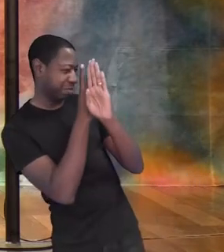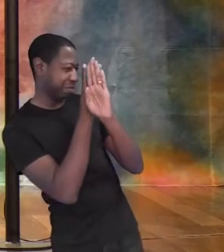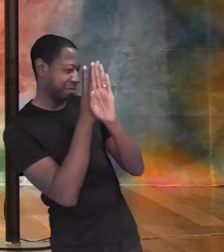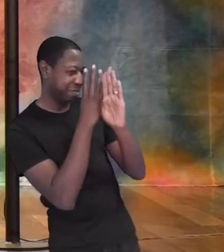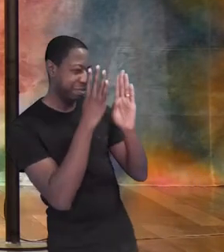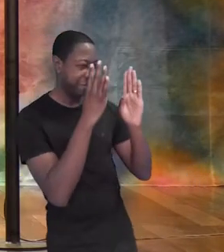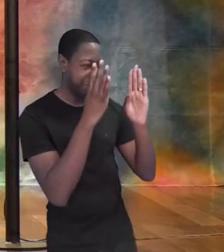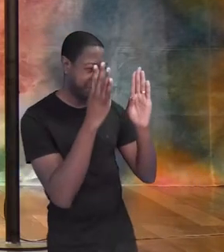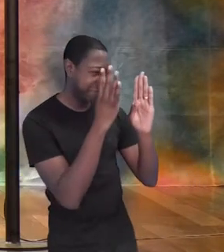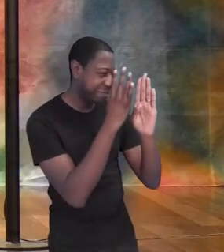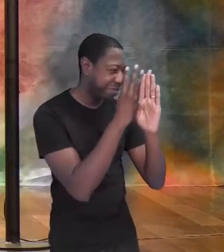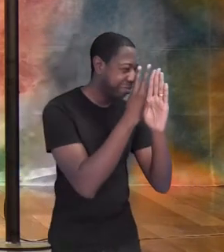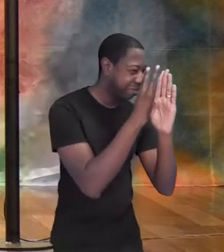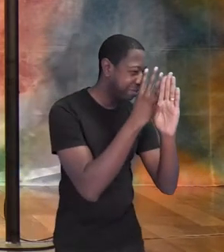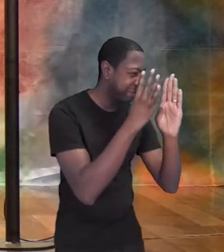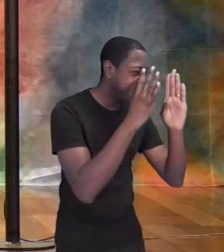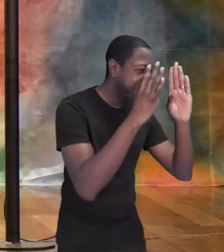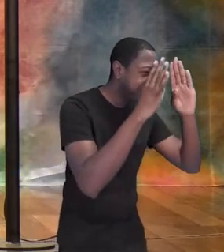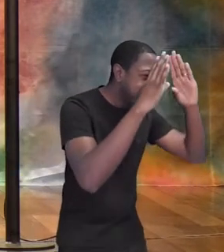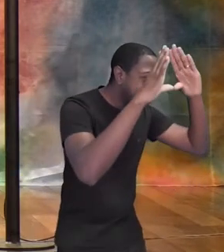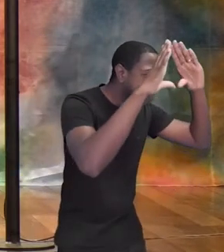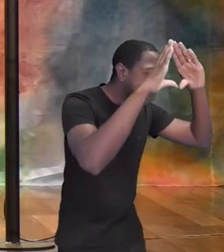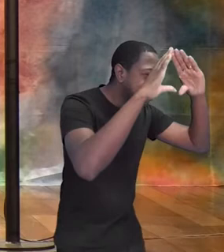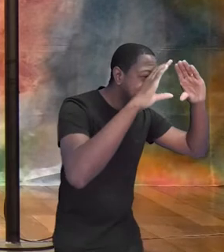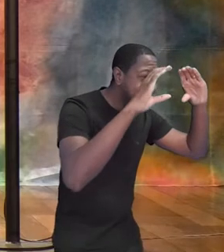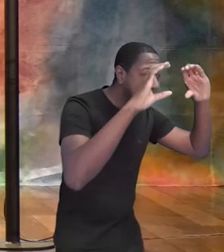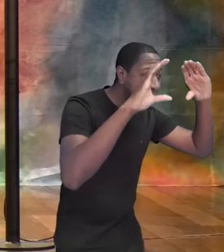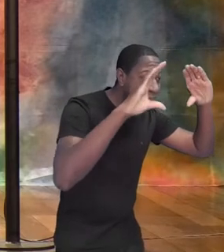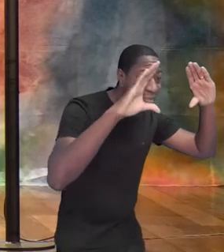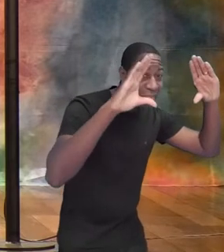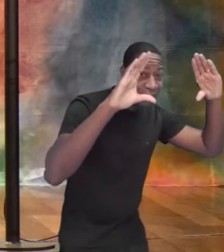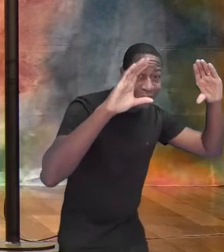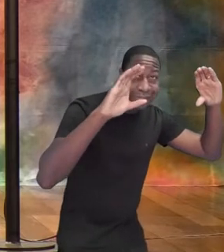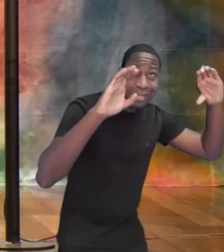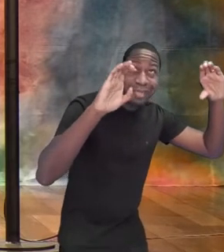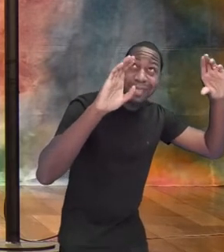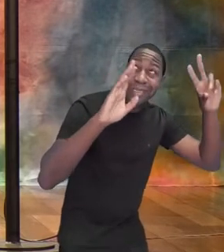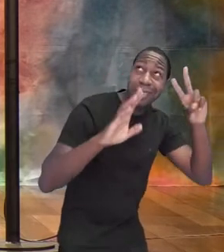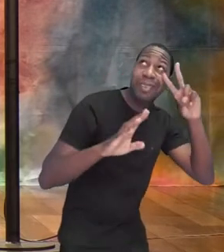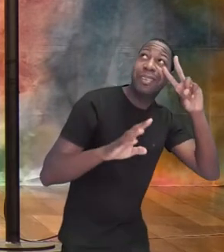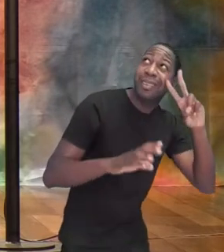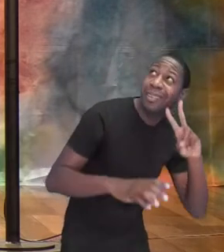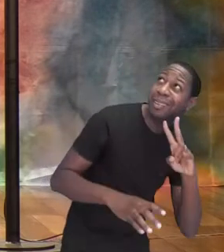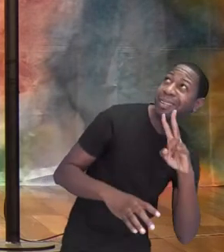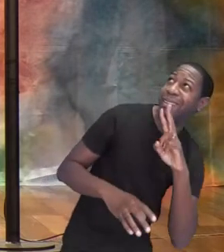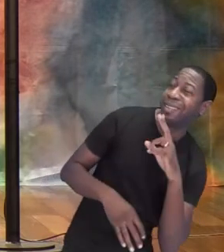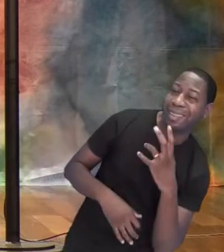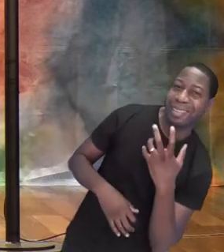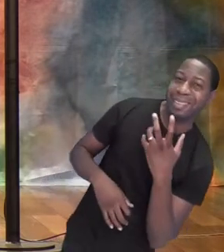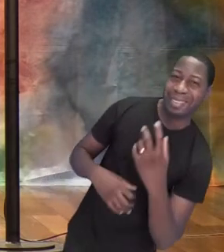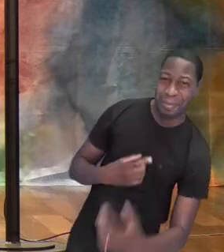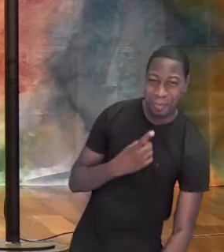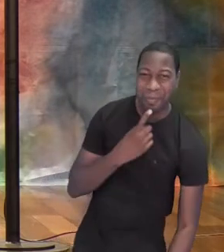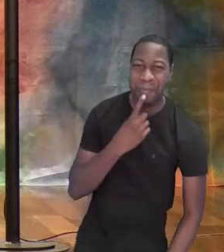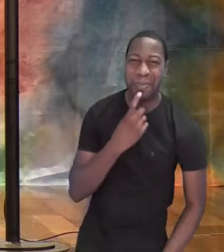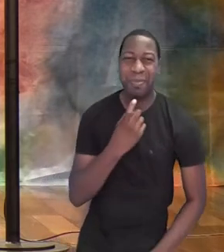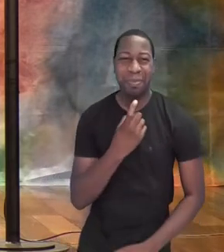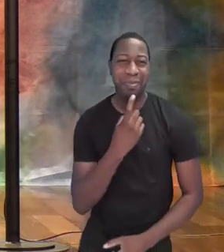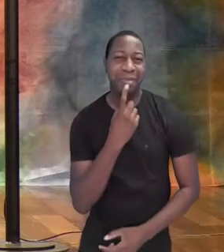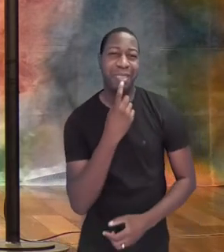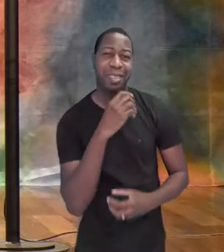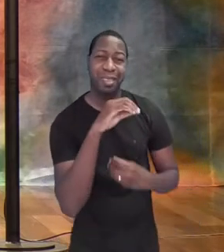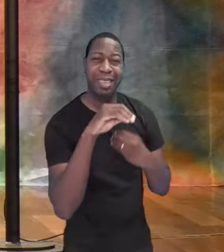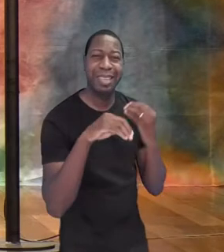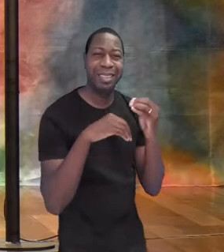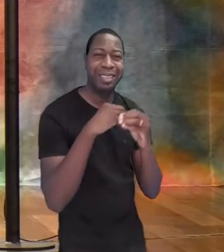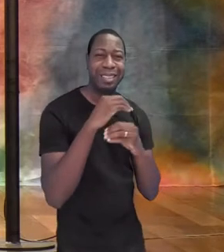pálpebras sapiroquitas de duas nuvens. As nuvens são vermelhas e a tardinha é